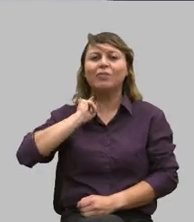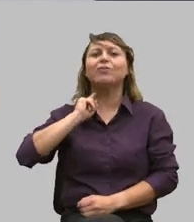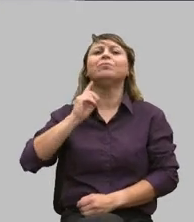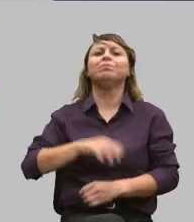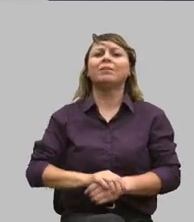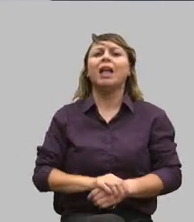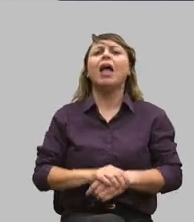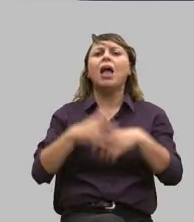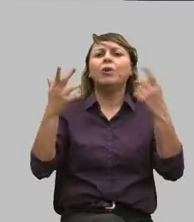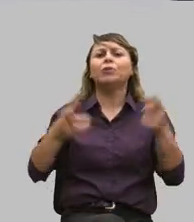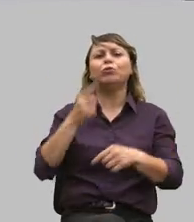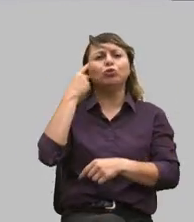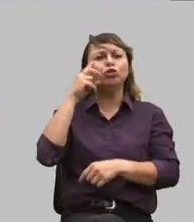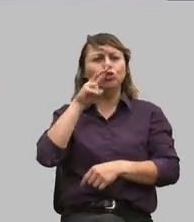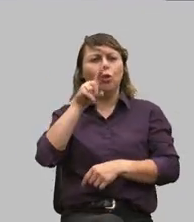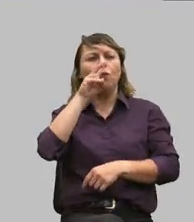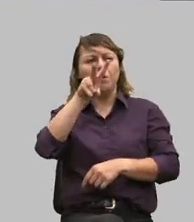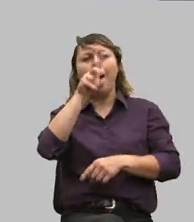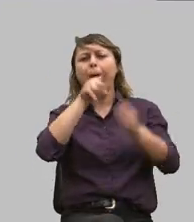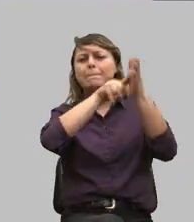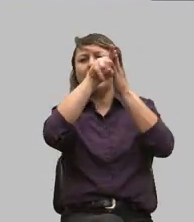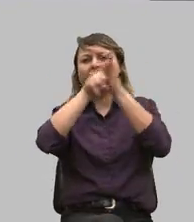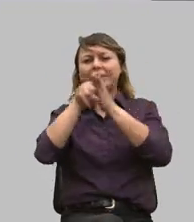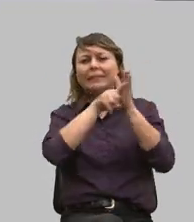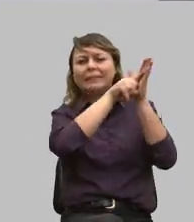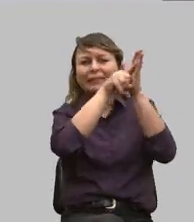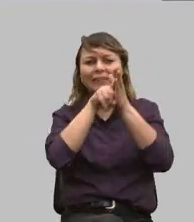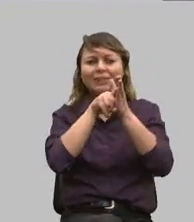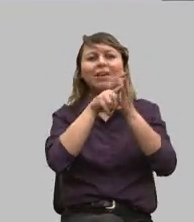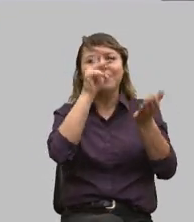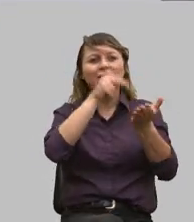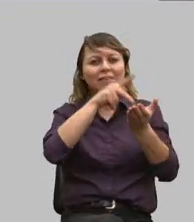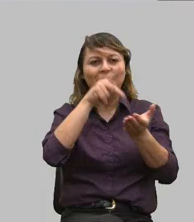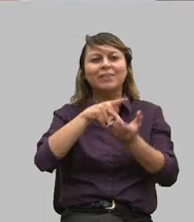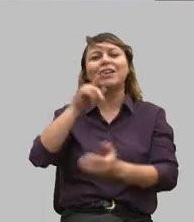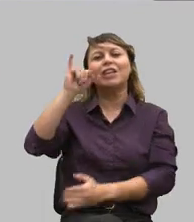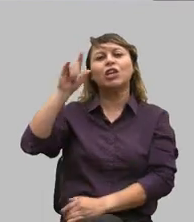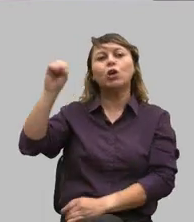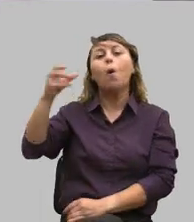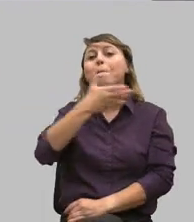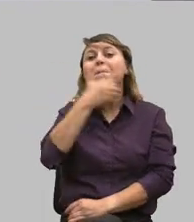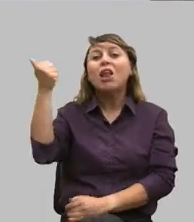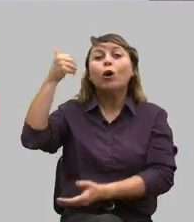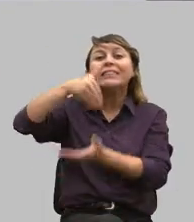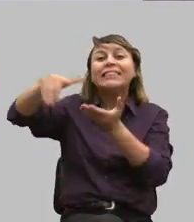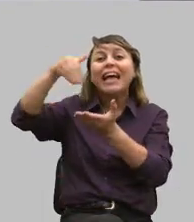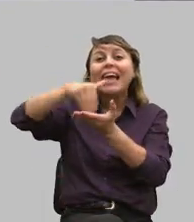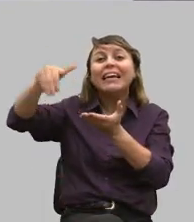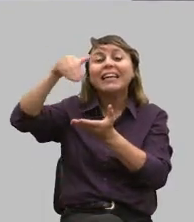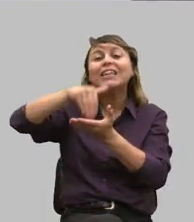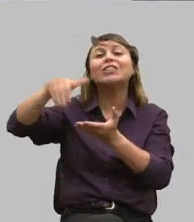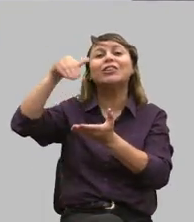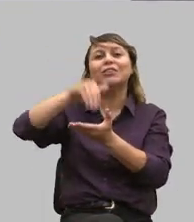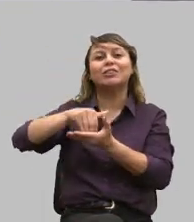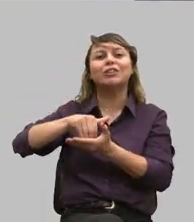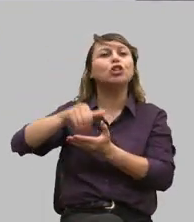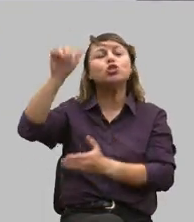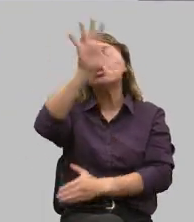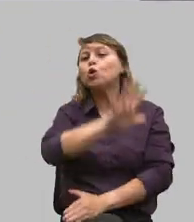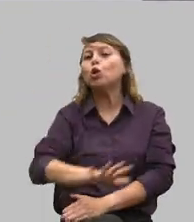esses dias eu vi uma pesquisa que ele foi considerado secretário Igor o melhor secretário do governo Zema Entre todos